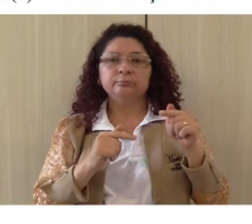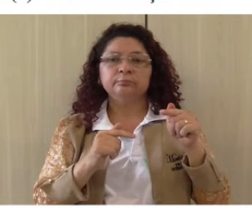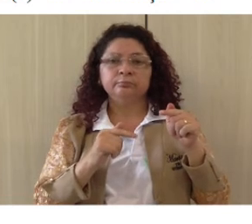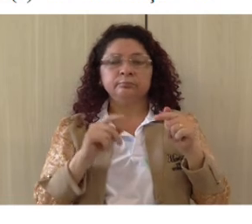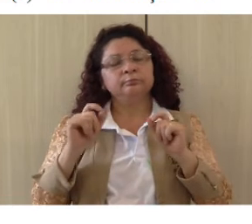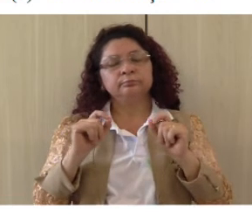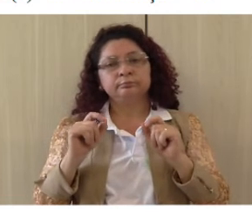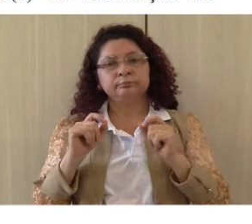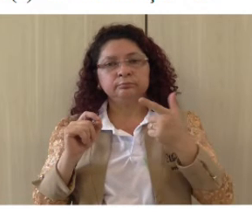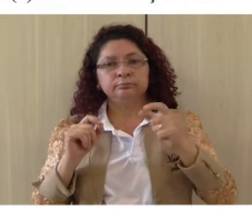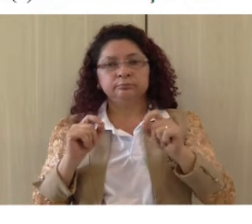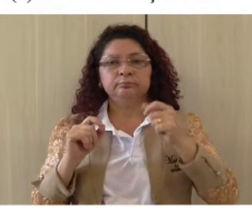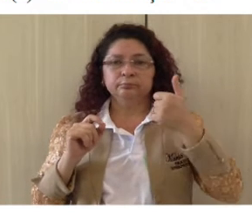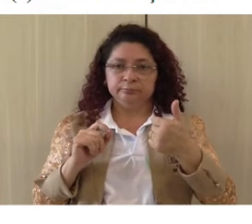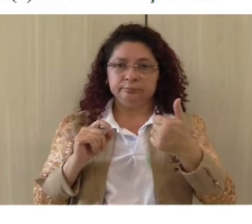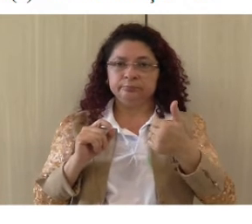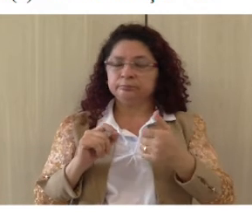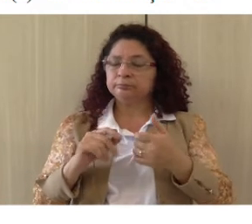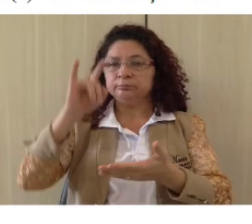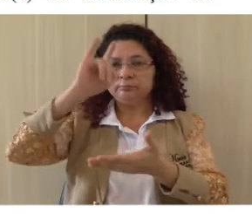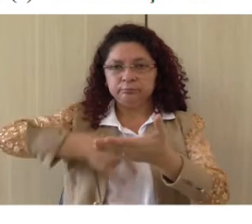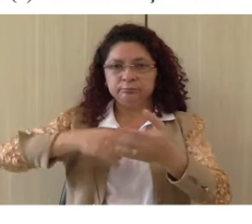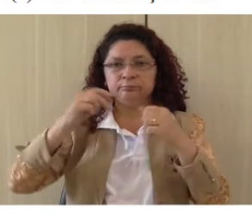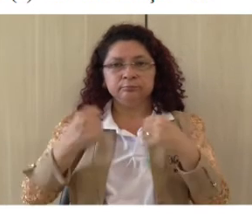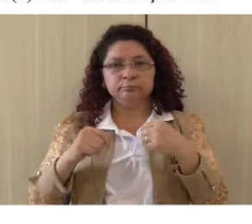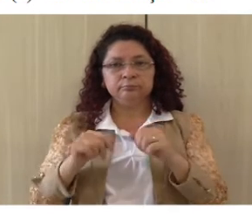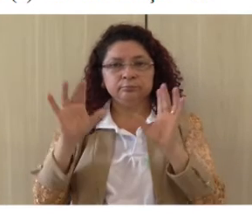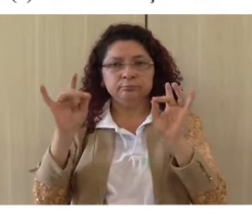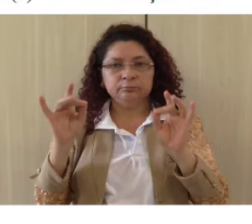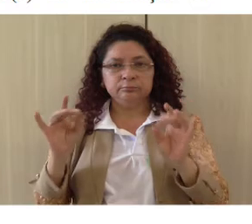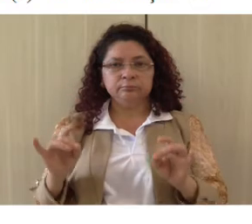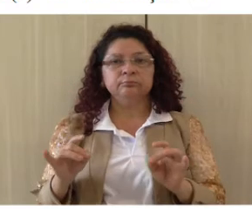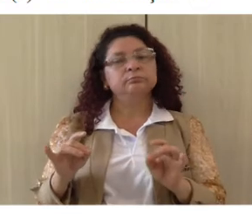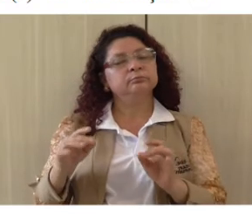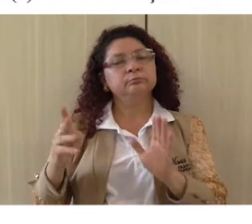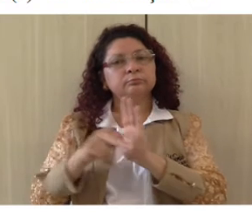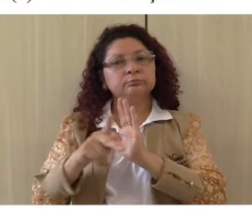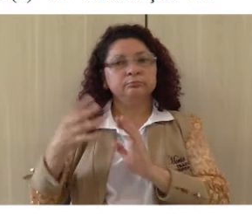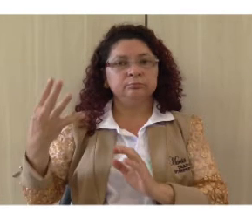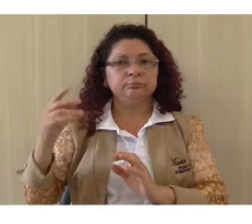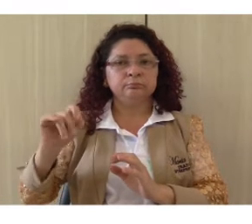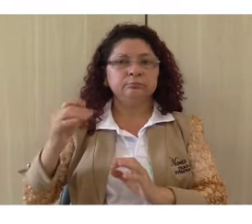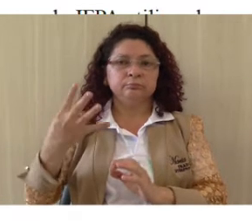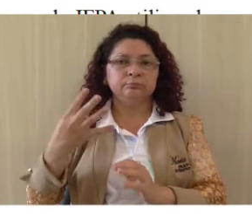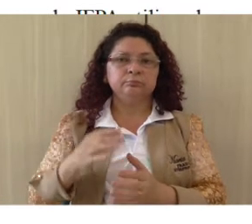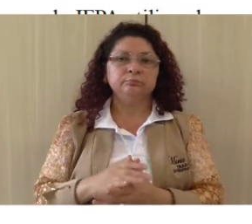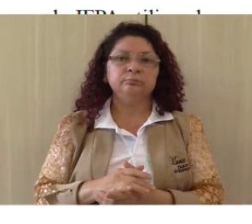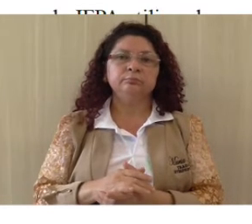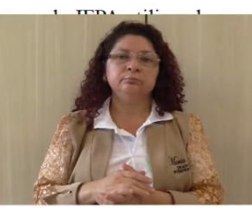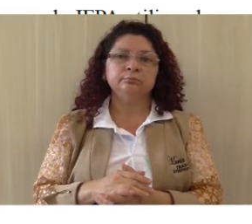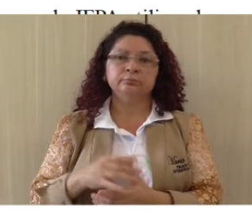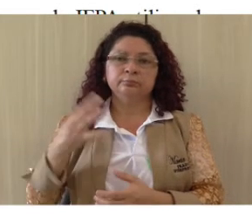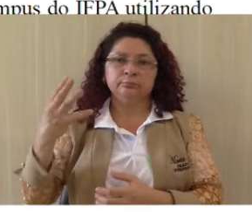ao subitem 2.1. Esses documentos estão descritos no item 4.4.